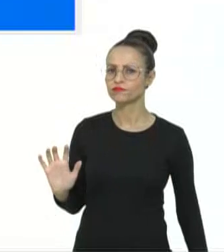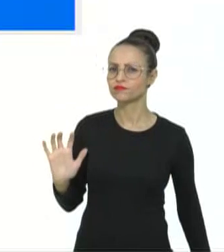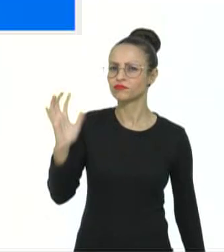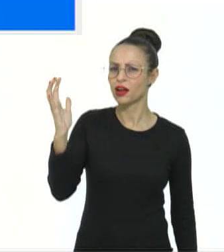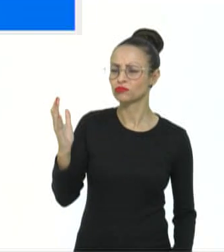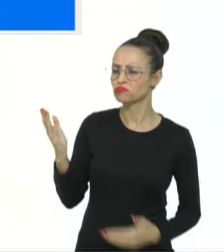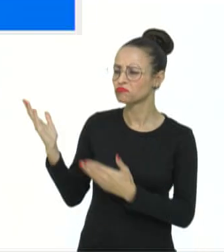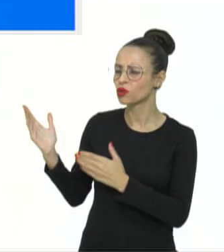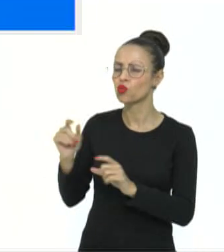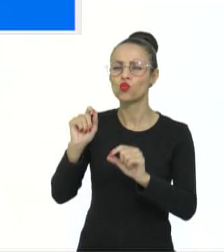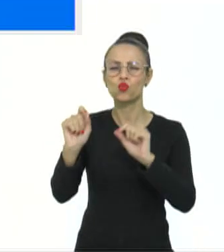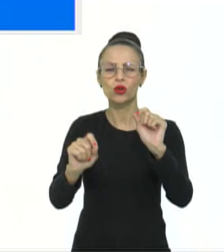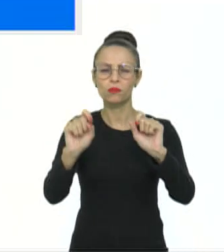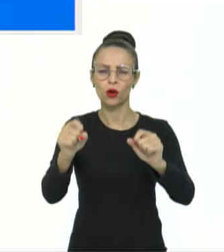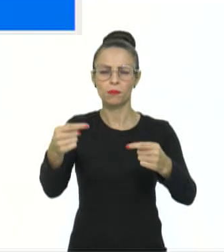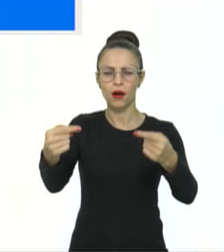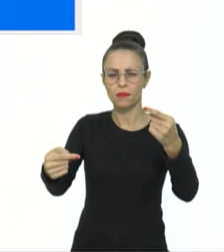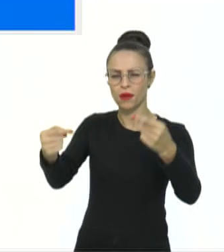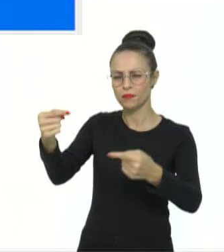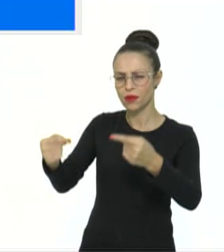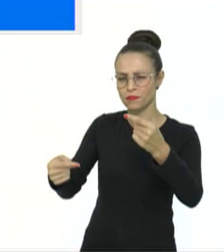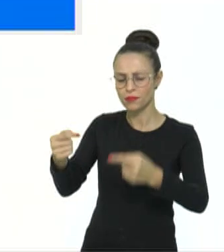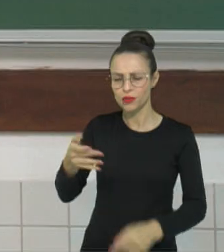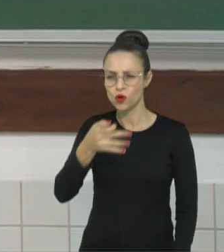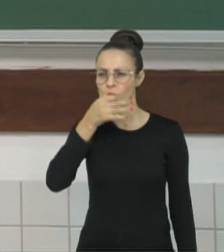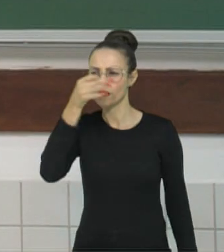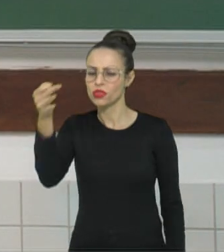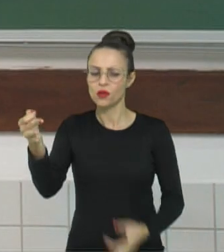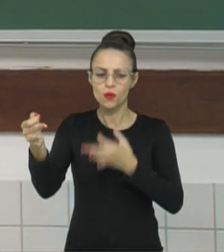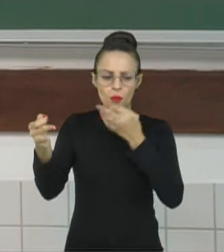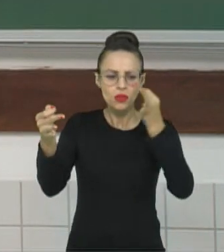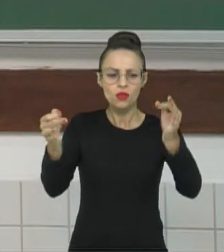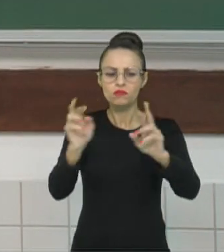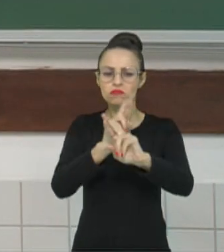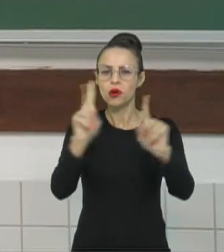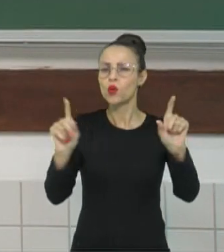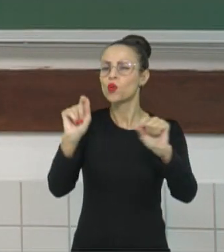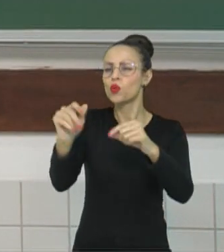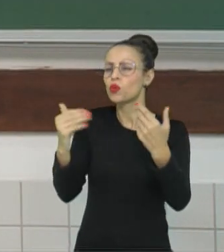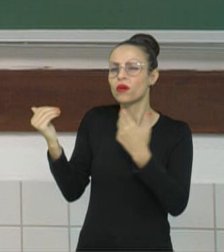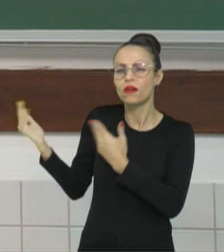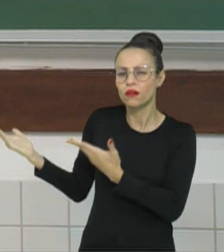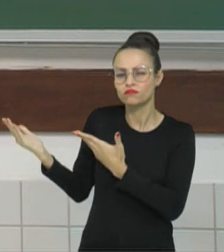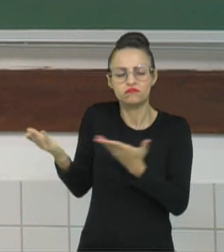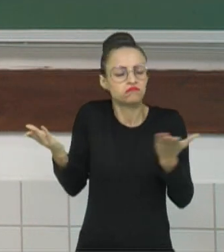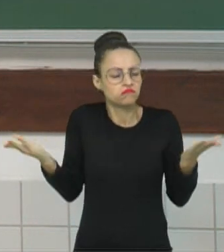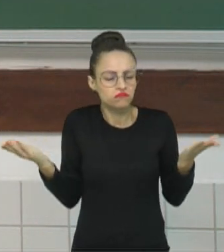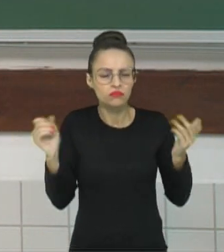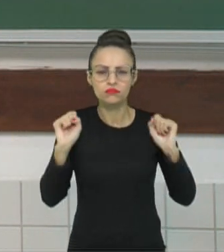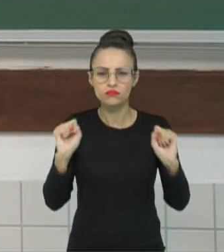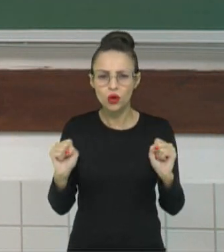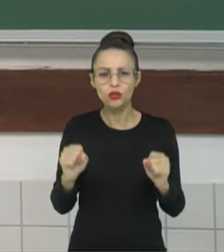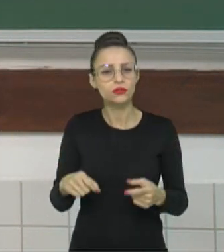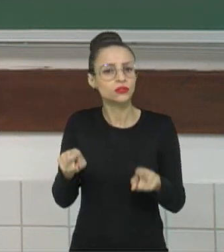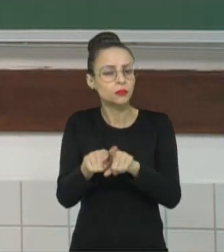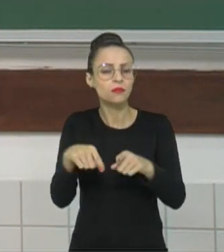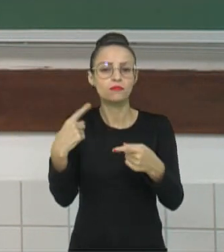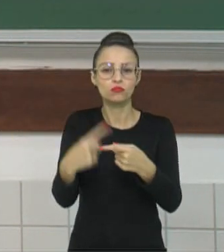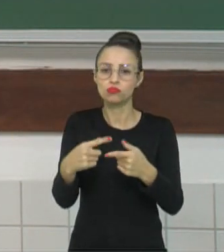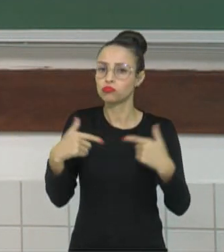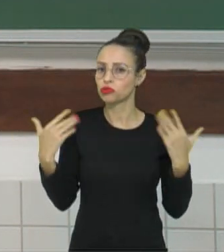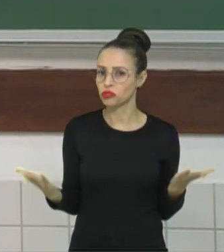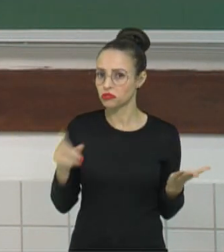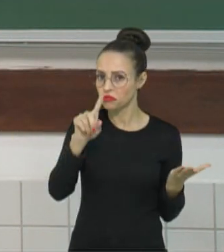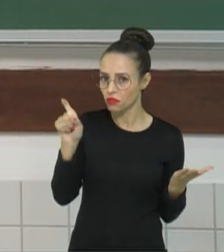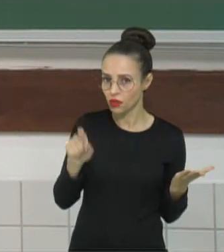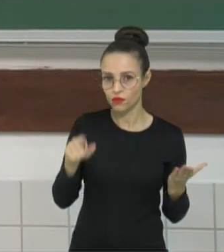uma polêmica? Lembram polêmica? Opiniões distintas? Qual fato poderia gerar essa polêmica e por quê? Vou dar um tempo